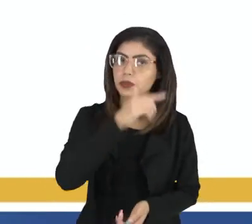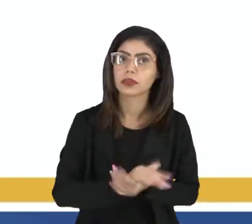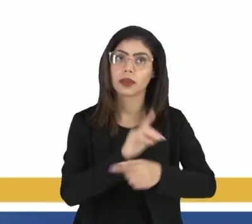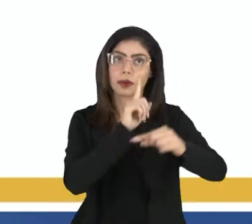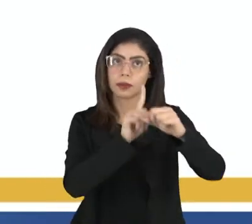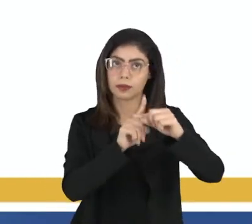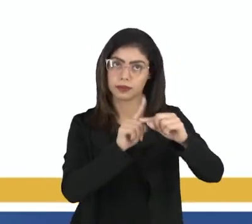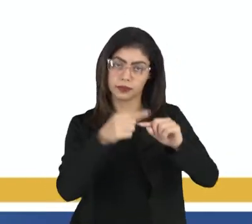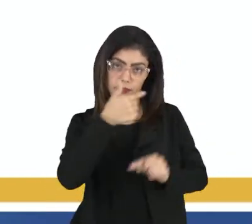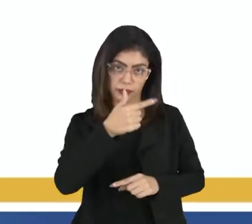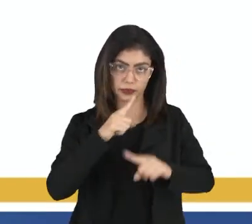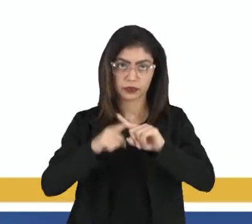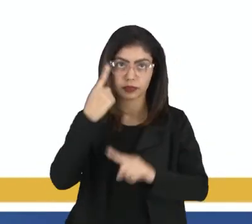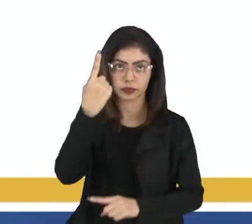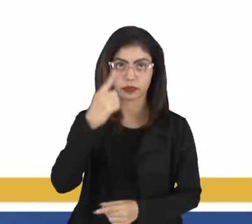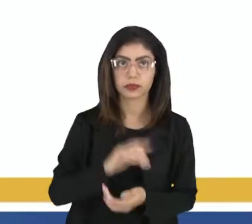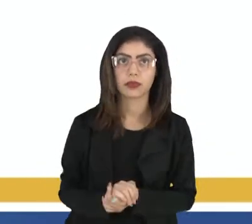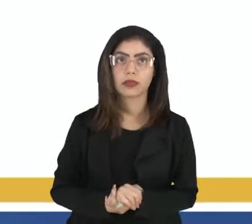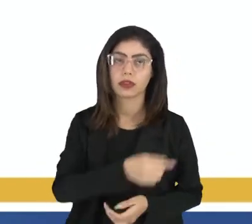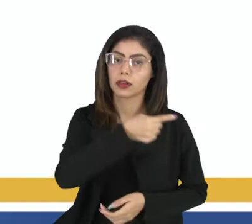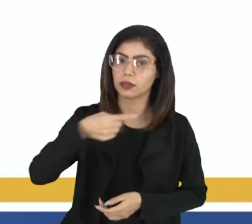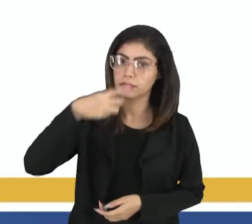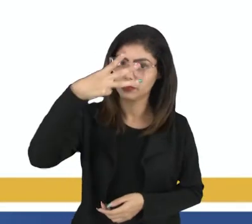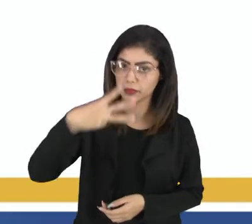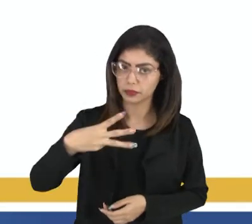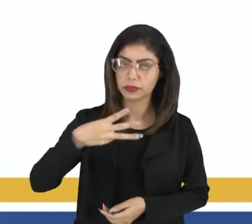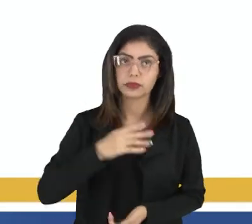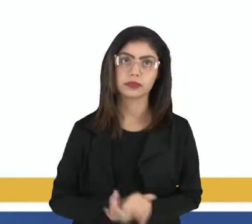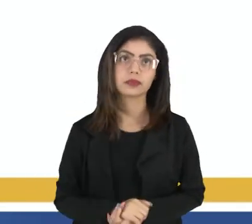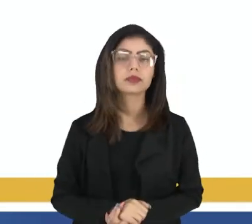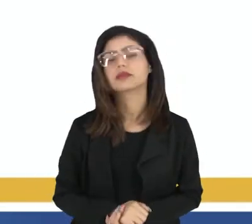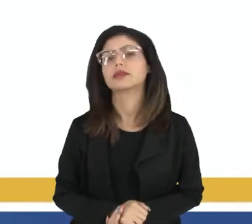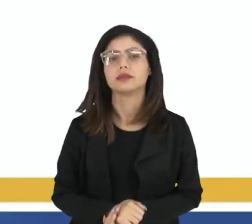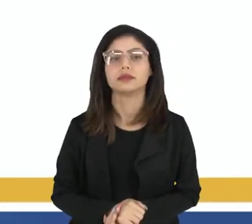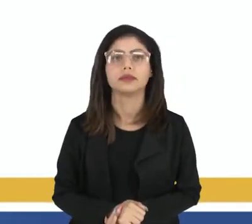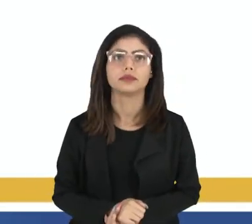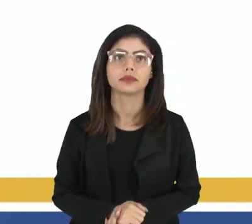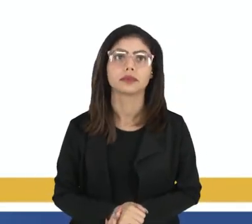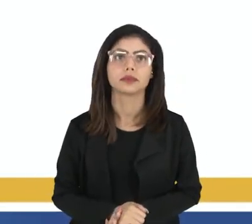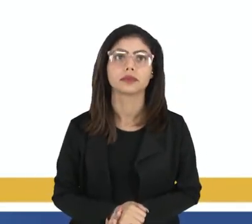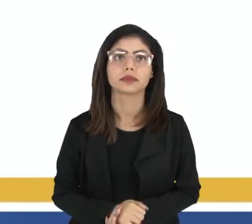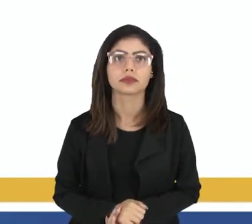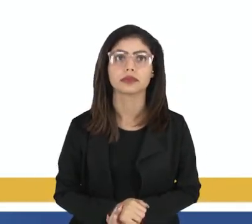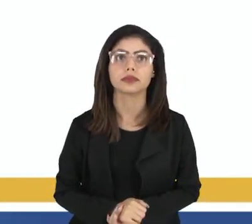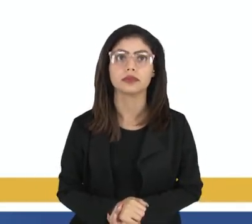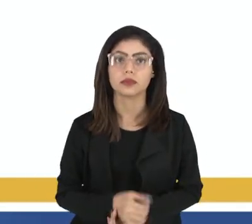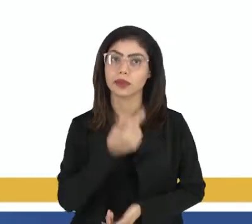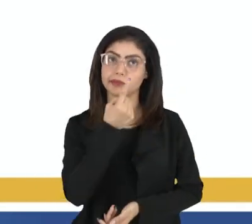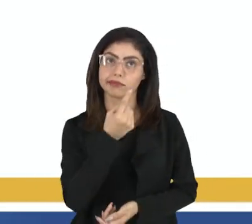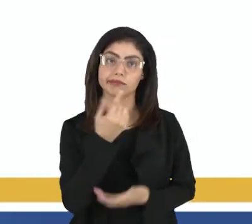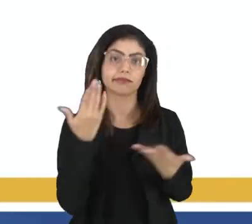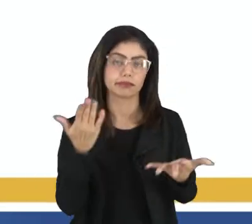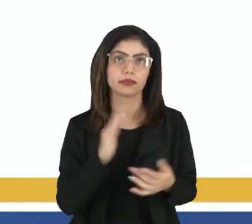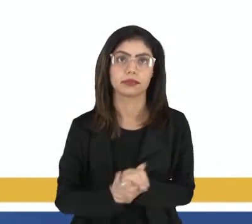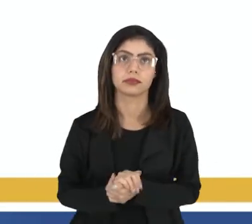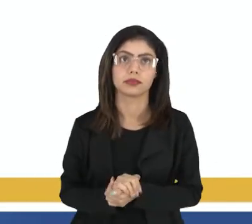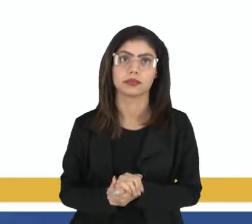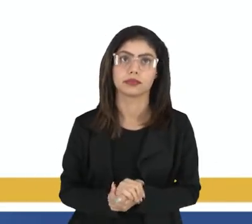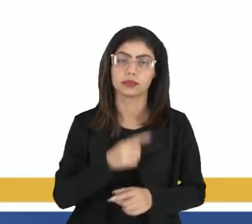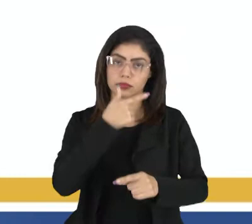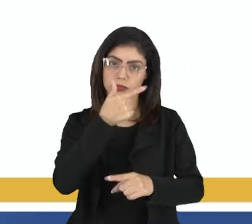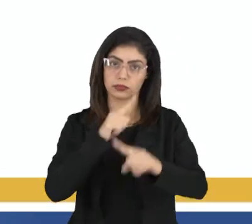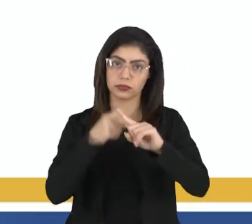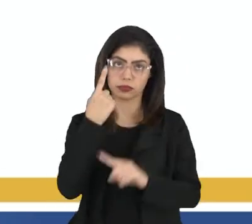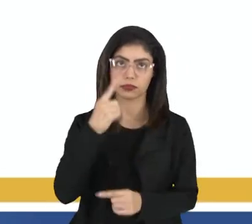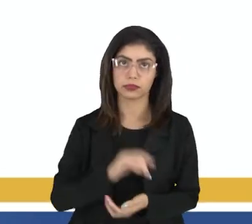quadrado mais 2 vezes 1 menos 3. 1 ao quadrado é 1. 2